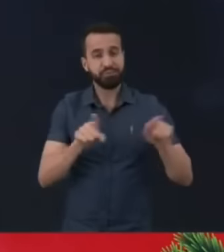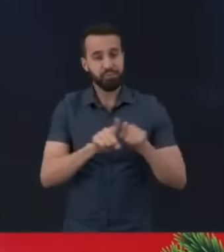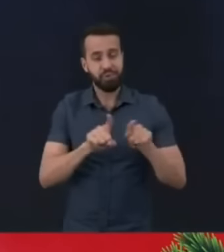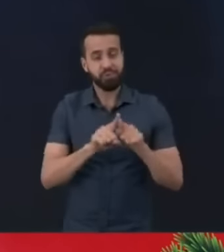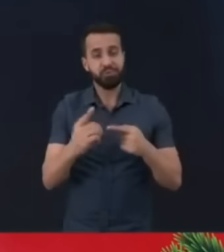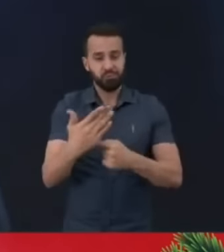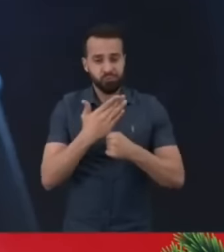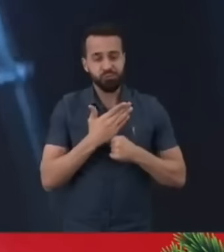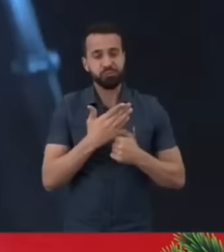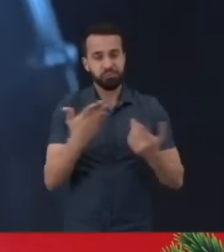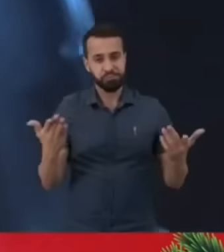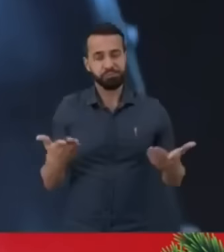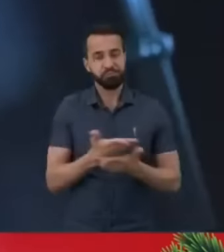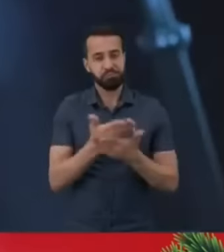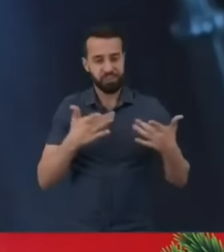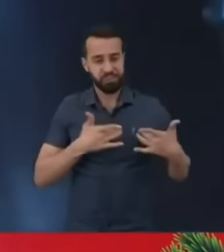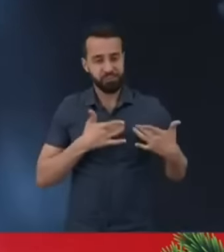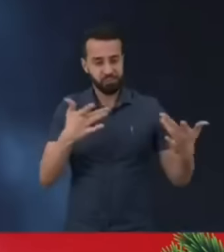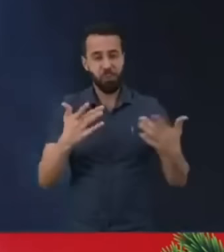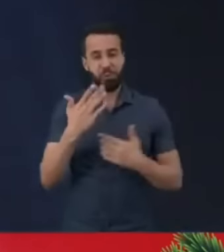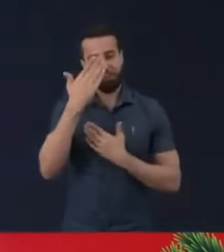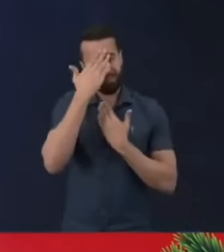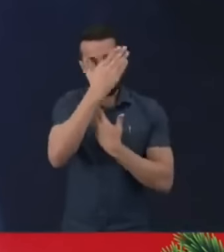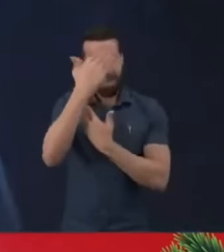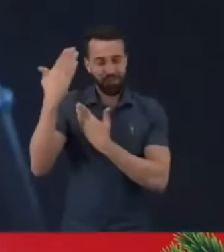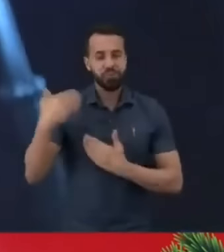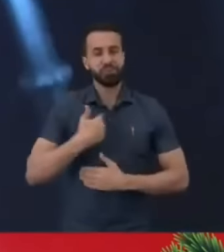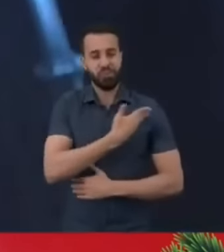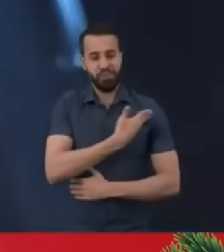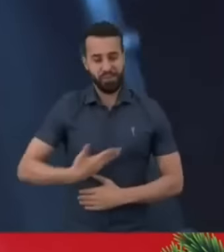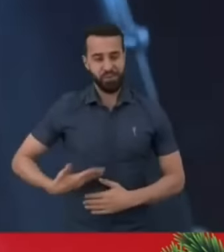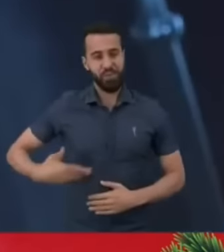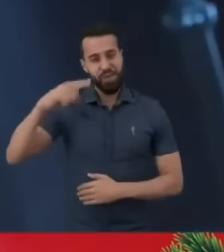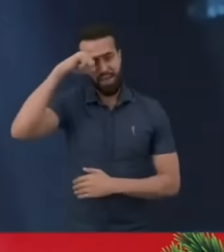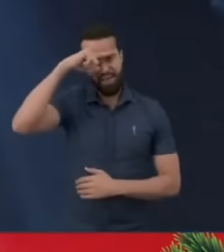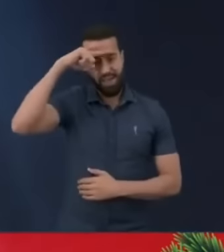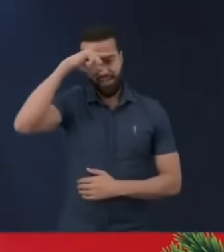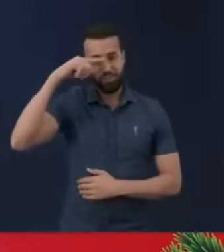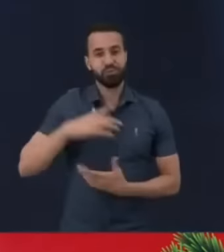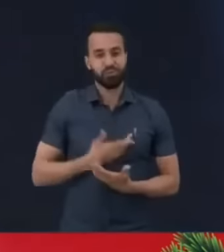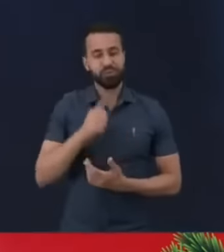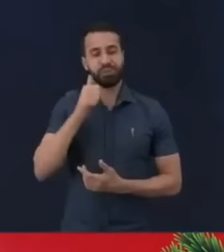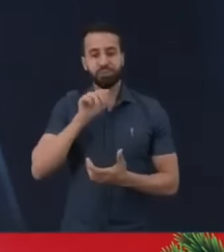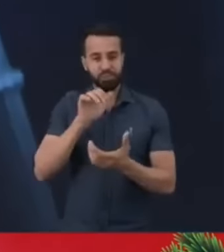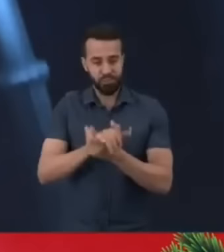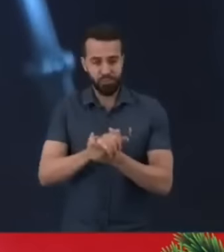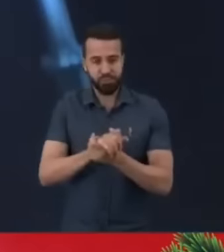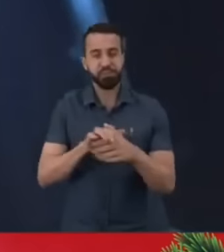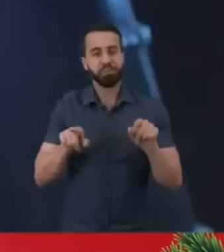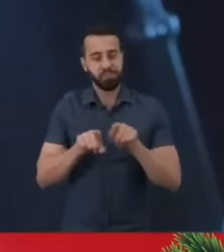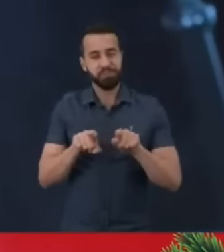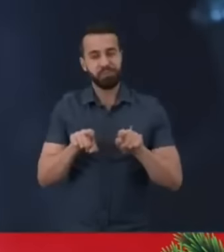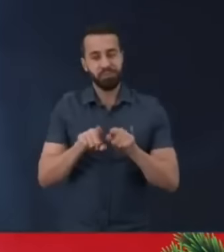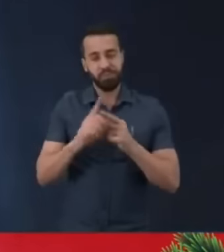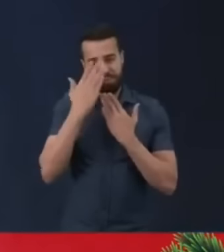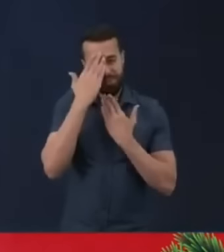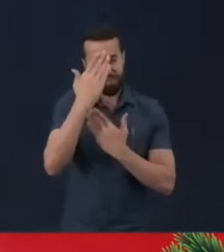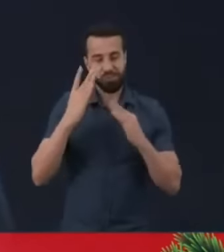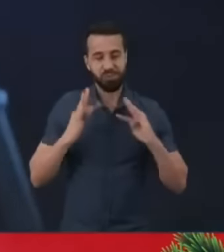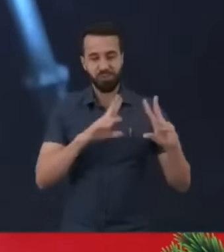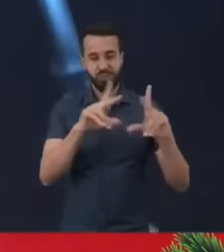quem doou. Obrigado ao governador, primeira dama, obrigado toda